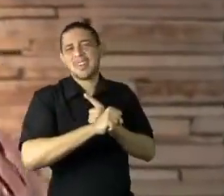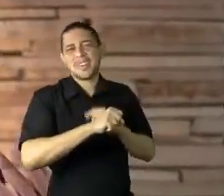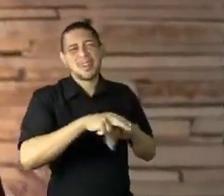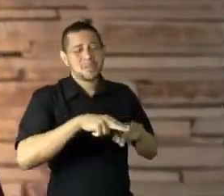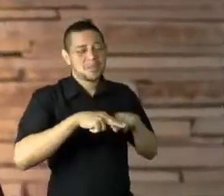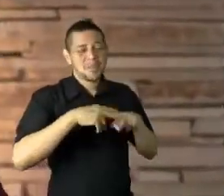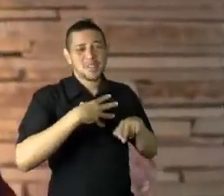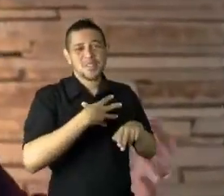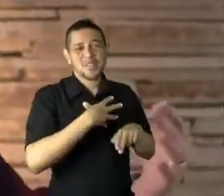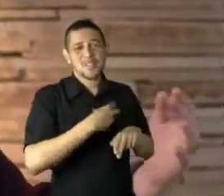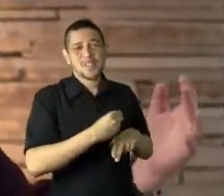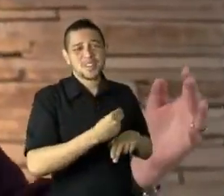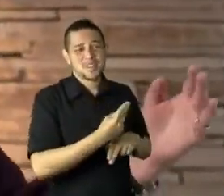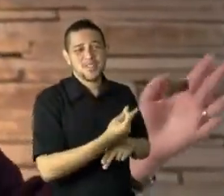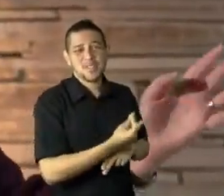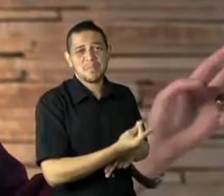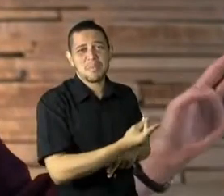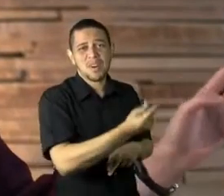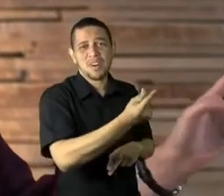mate